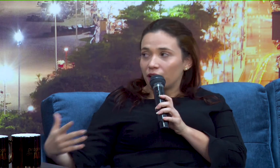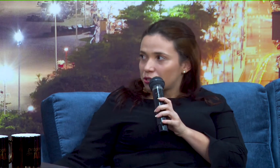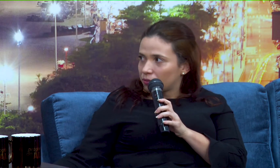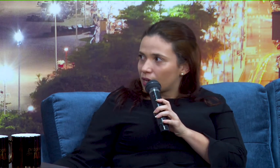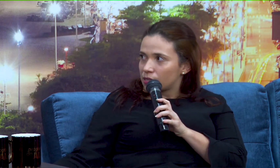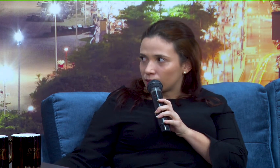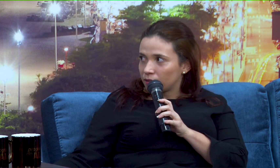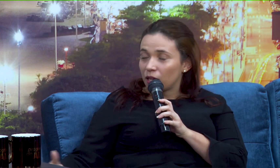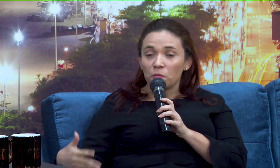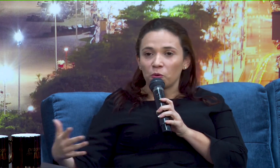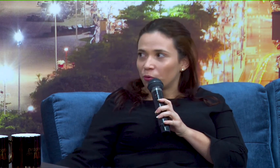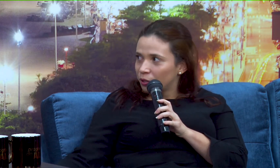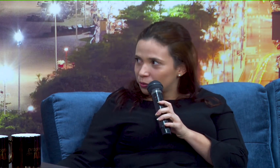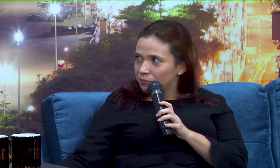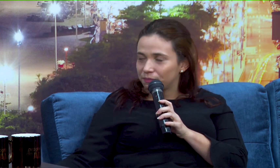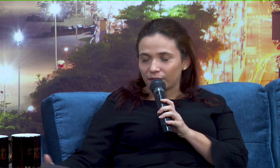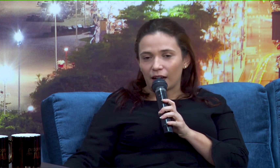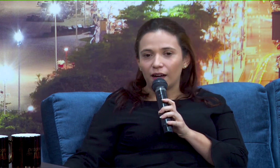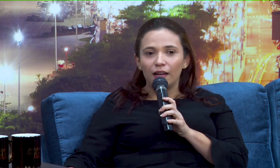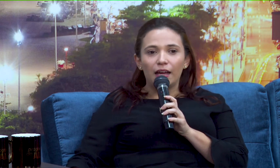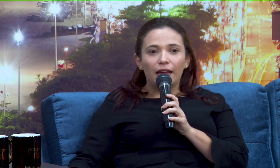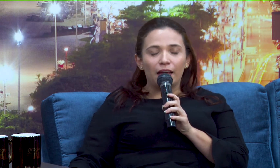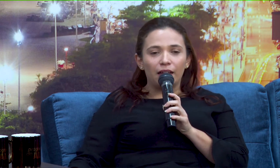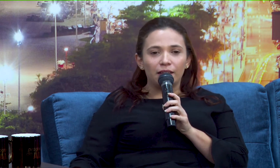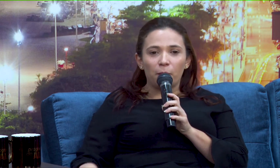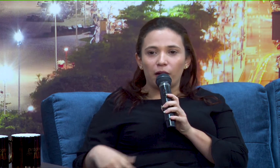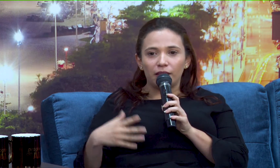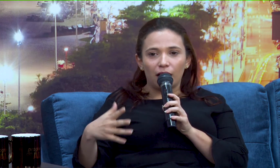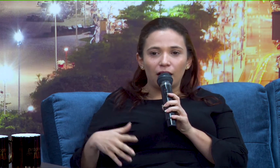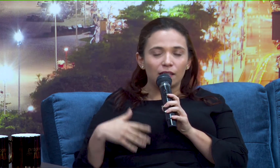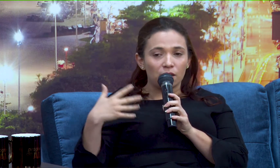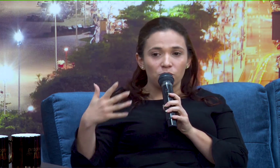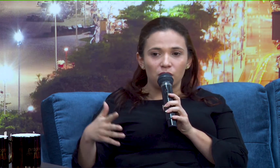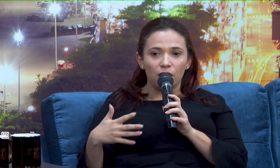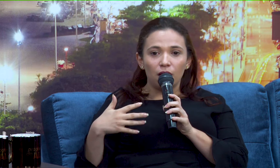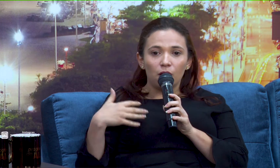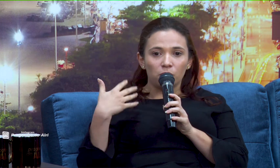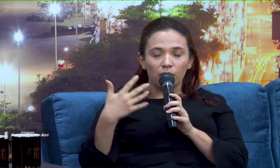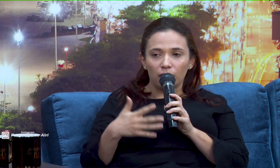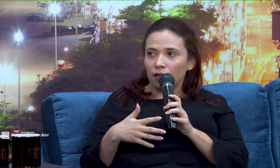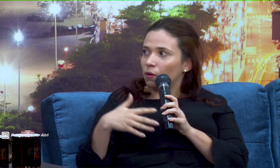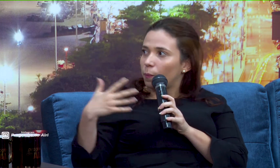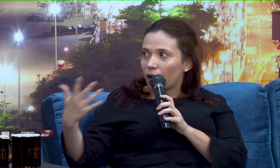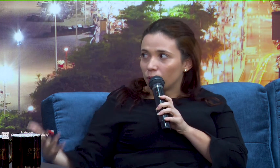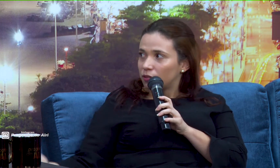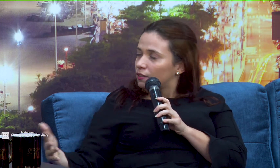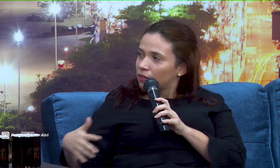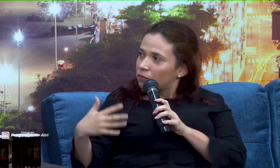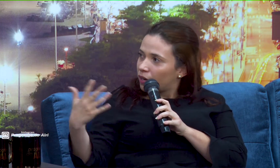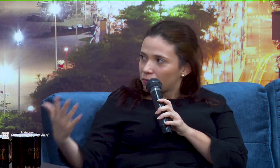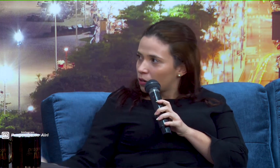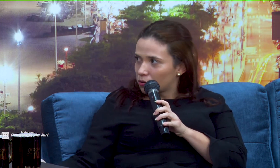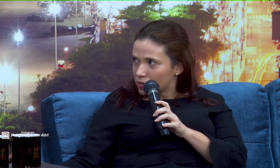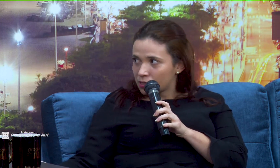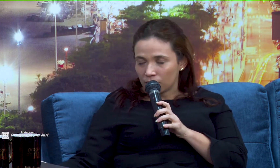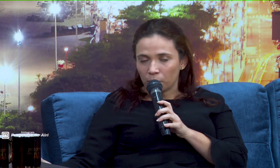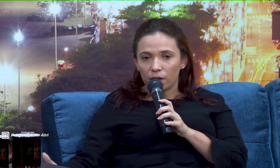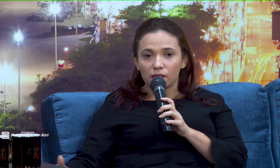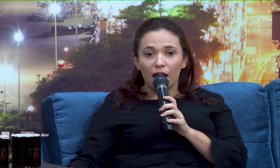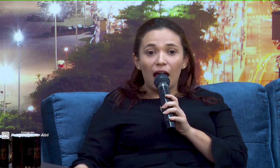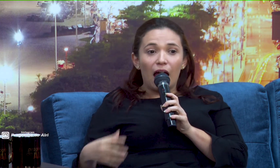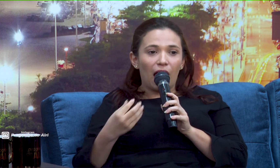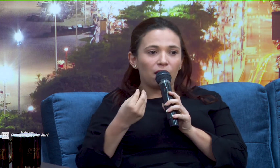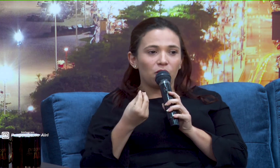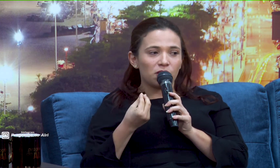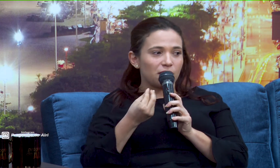A gente tem que estudar Sim E muito Interpretar Traduzir Uma língua Para a outra Não é uma coisa